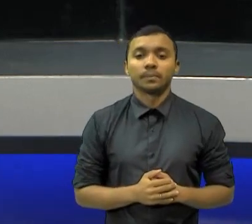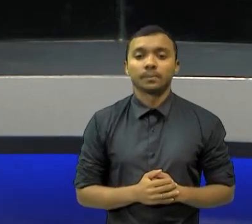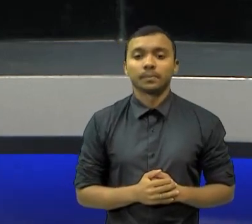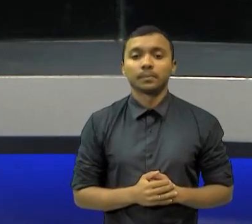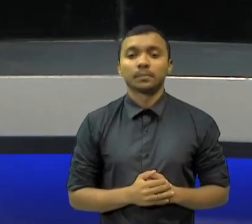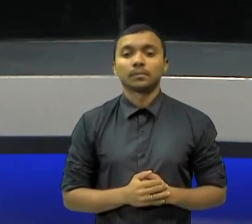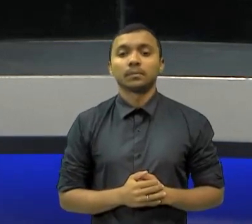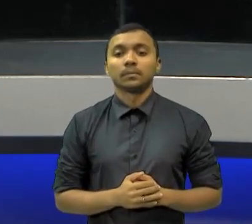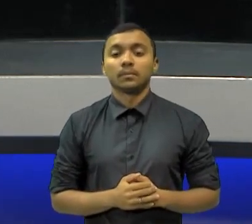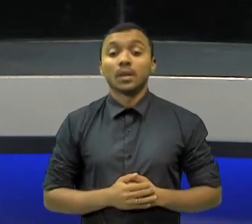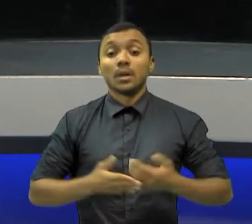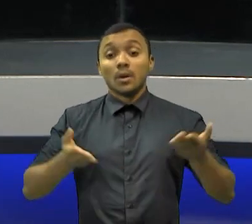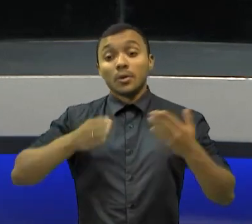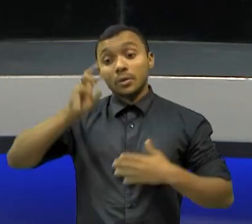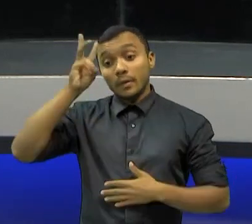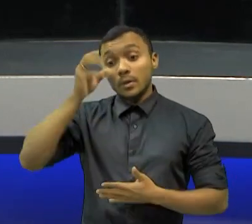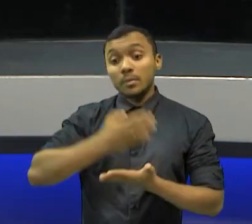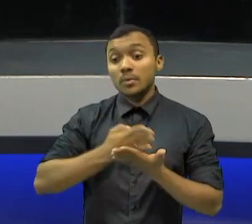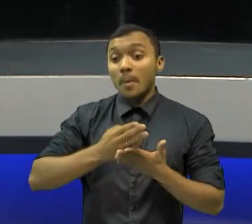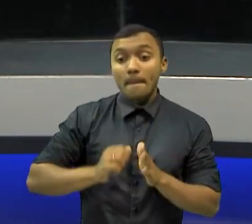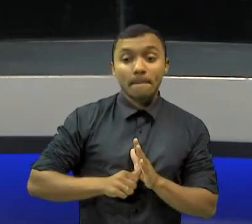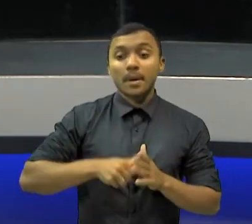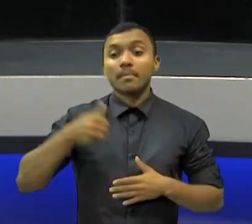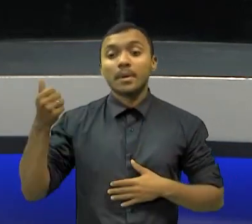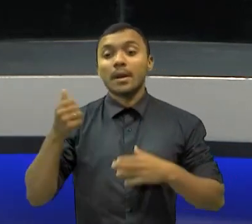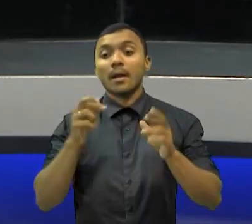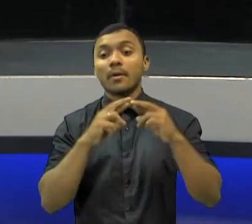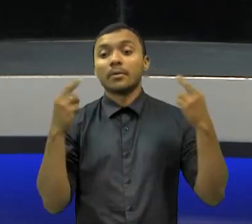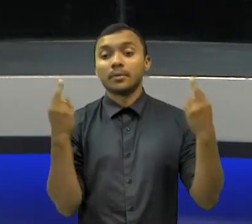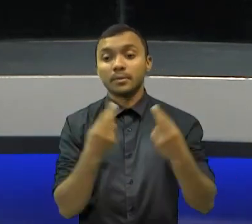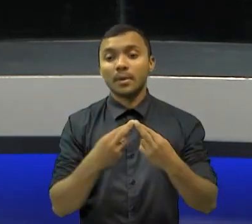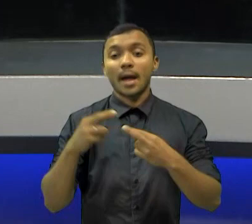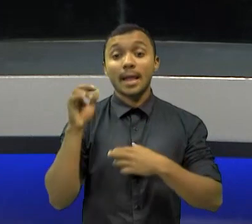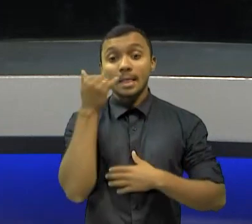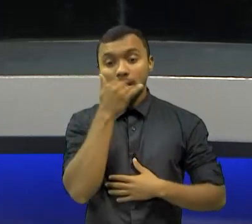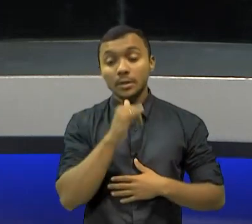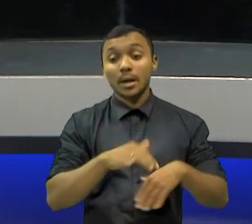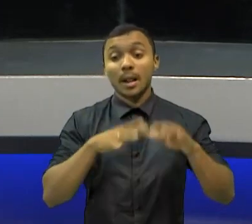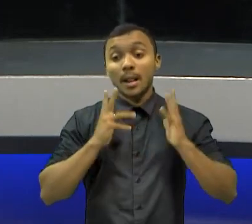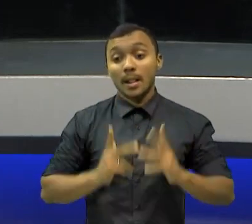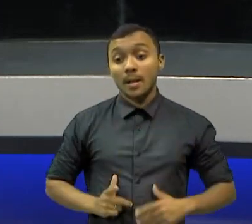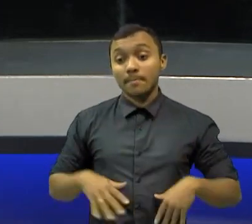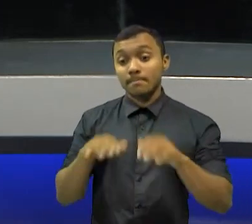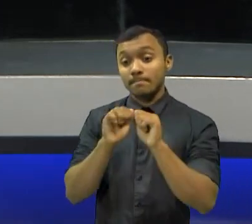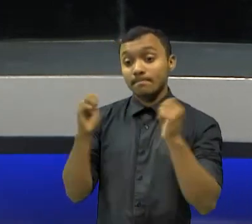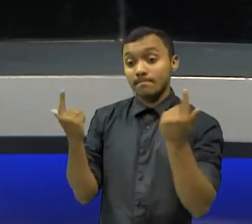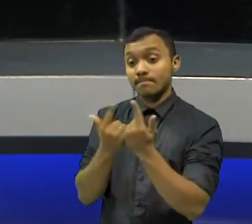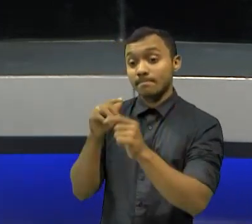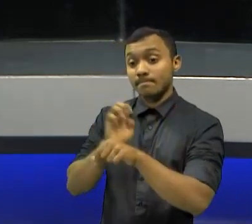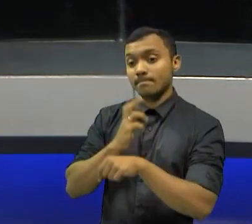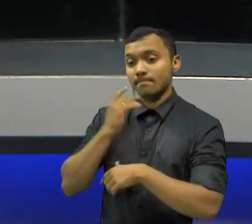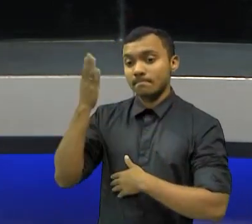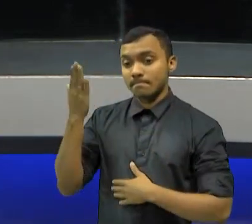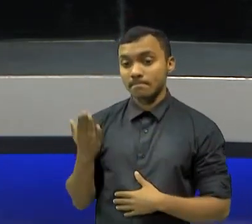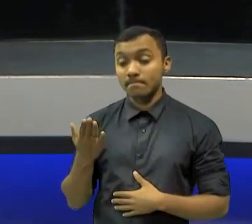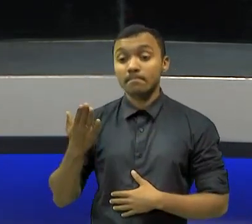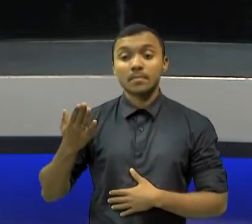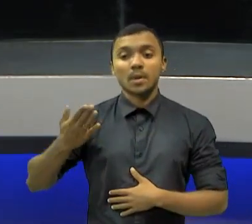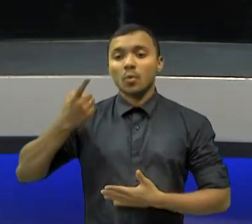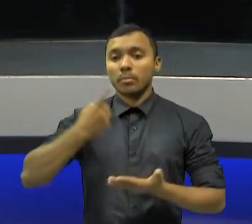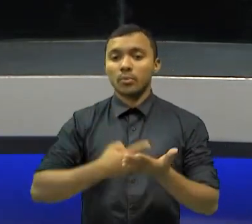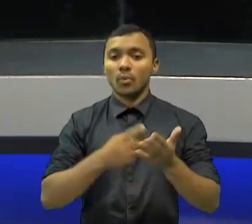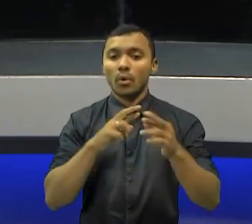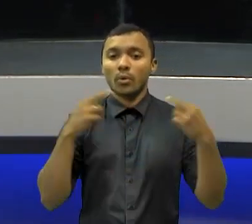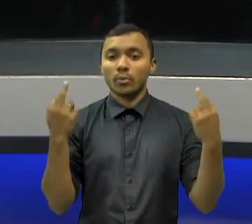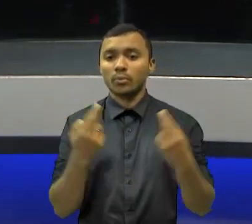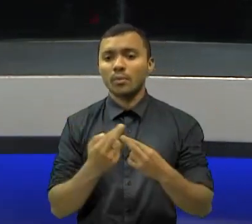Aconteceu nessa terça-feira a primeira reunião da Frente Parlamentar das Energias Renováveis da Assembleia Legislativa. O encontro reuniu